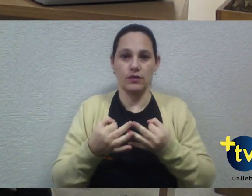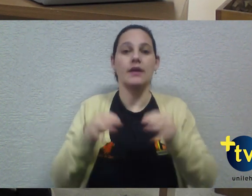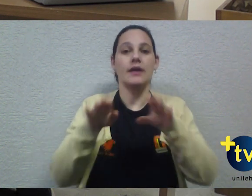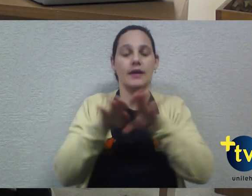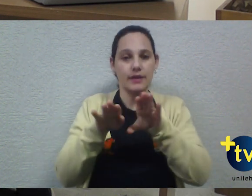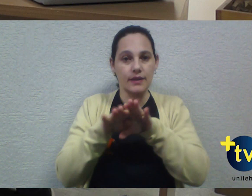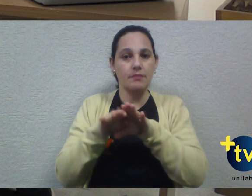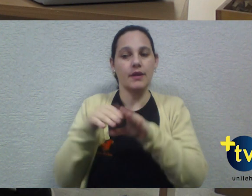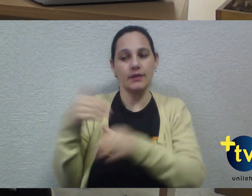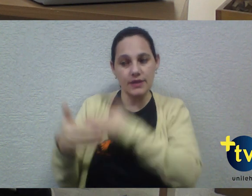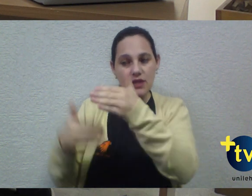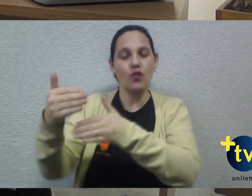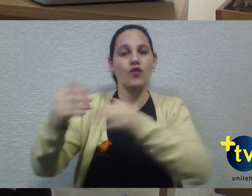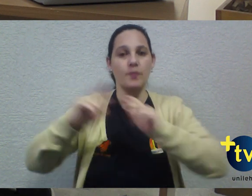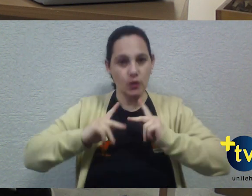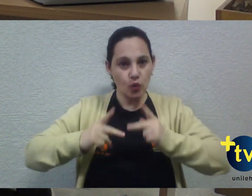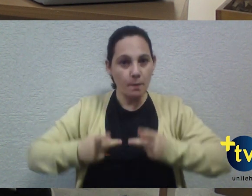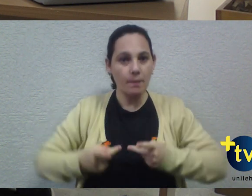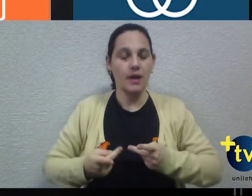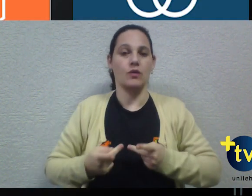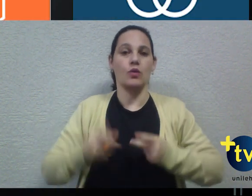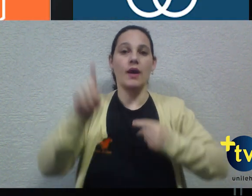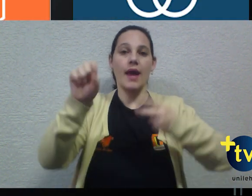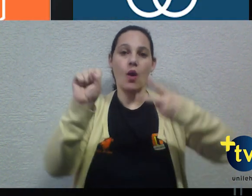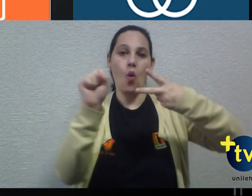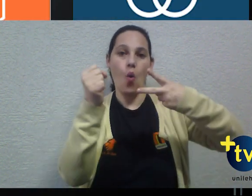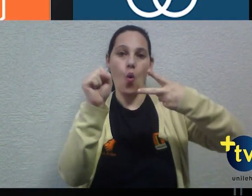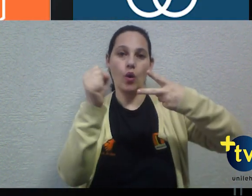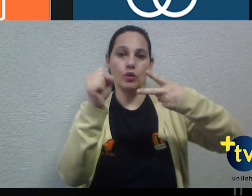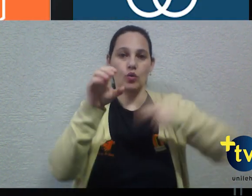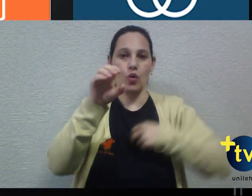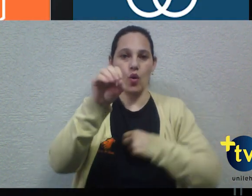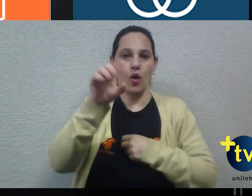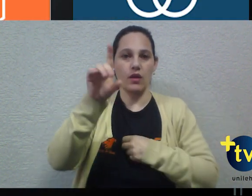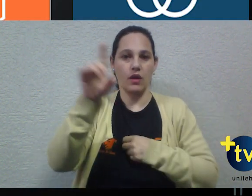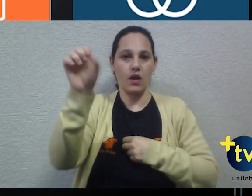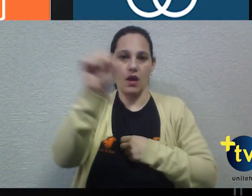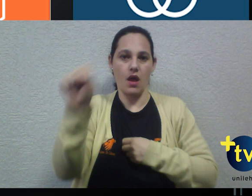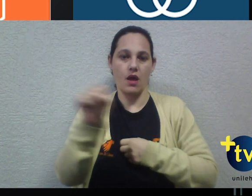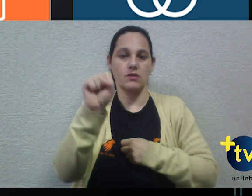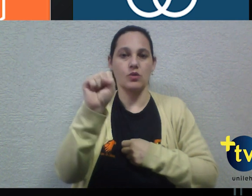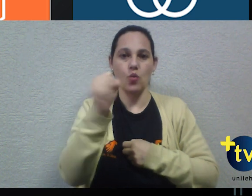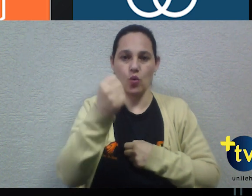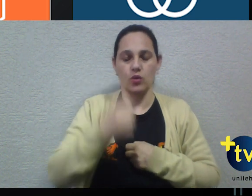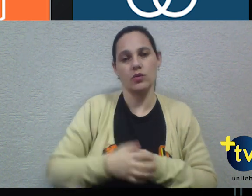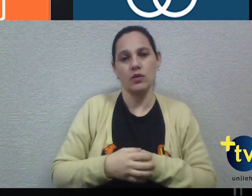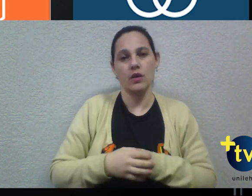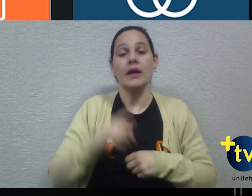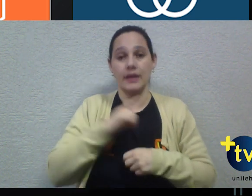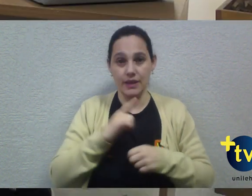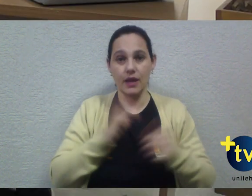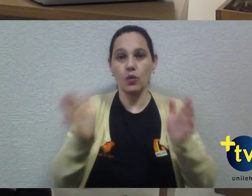crescimento econômico, que é o DS8. É você atribuir oportunidades de emprego para que proporcionem um grande desenvolvimento, não